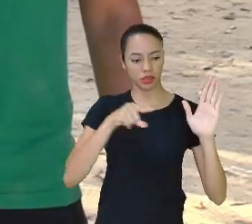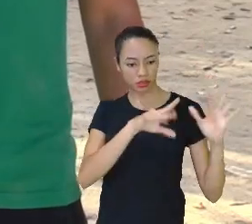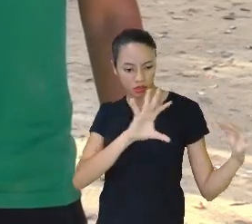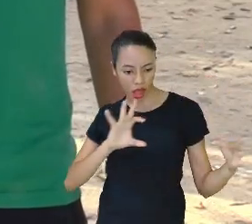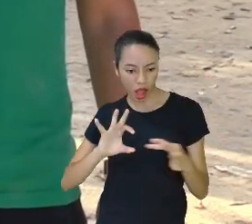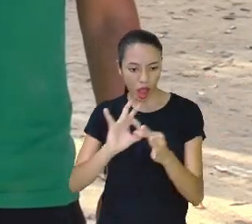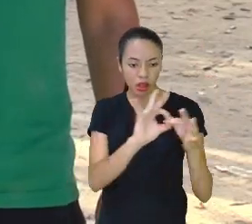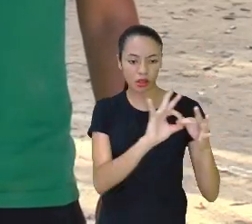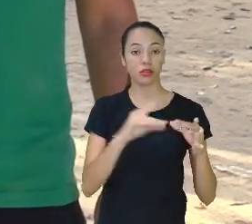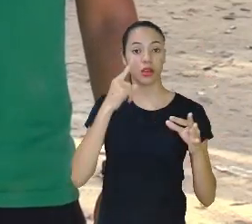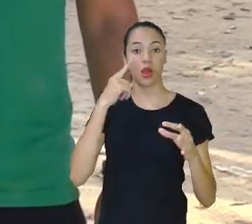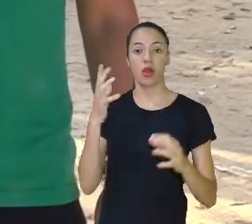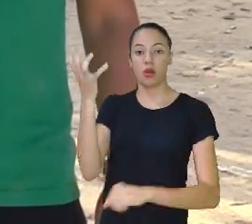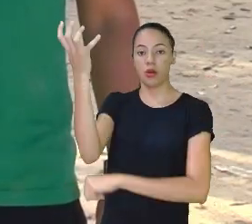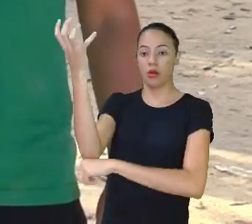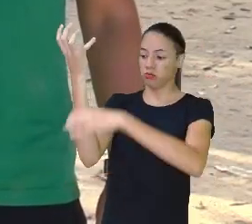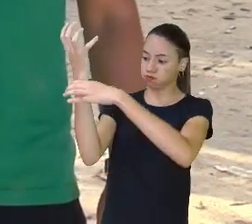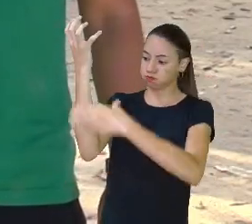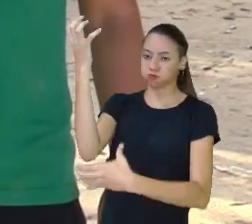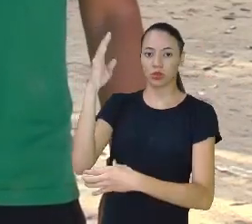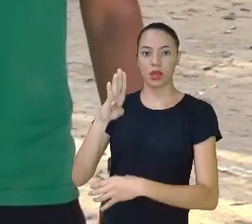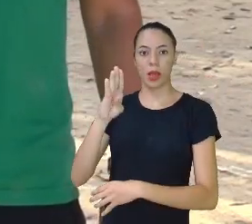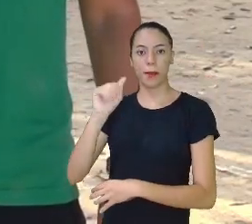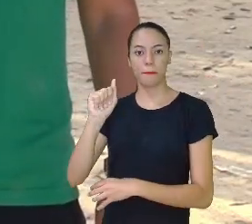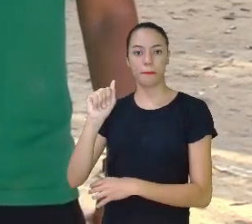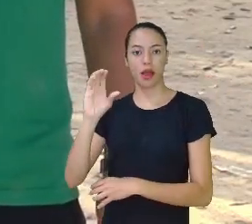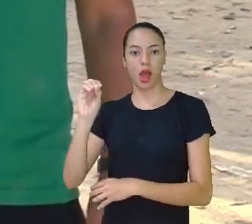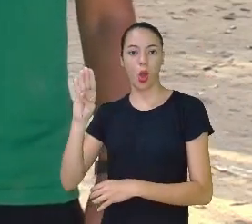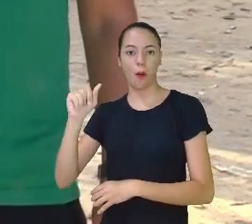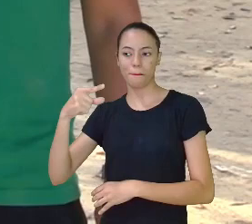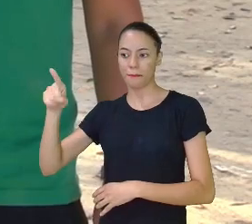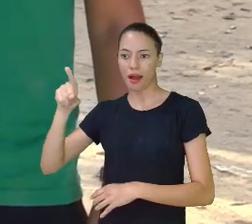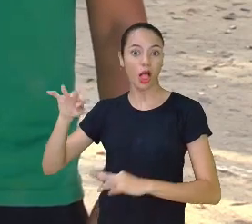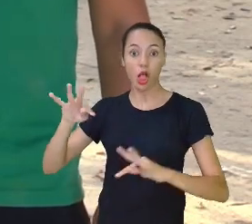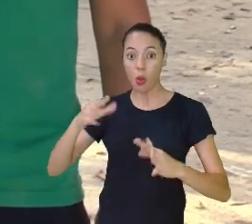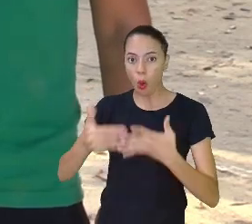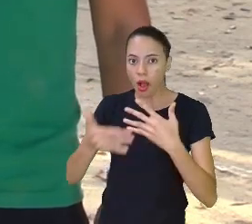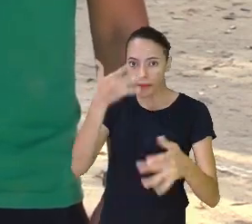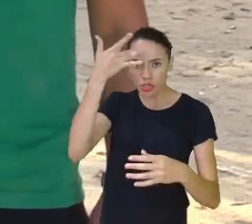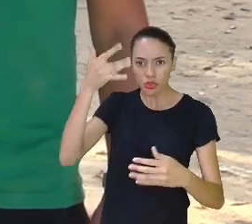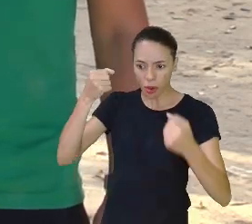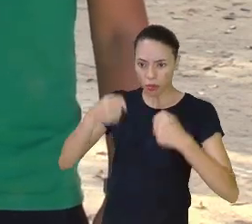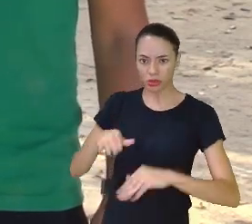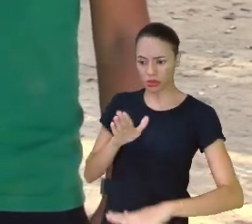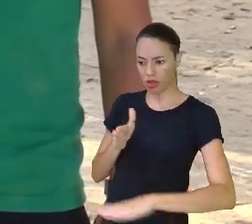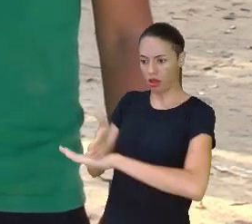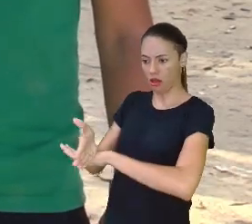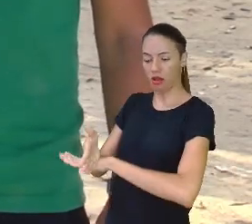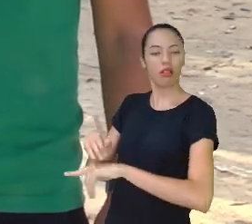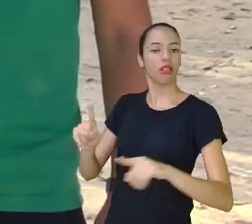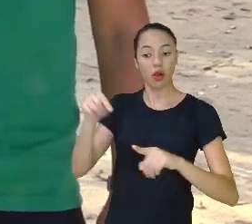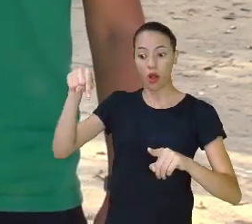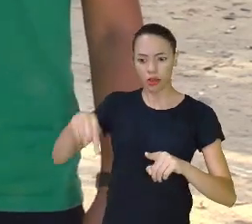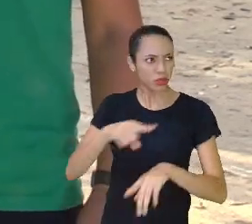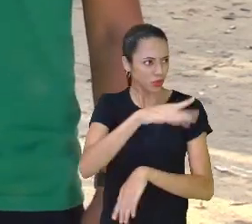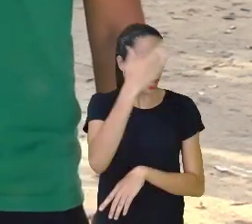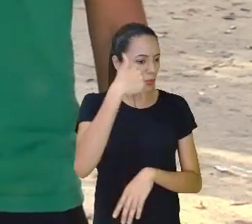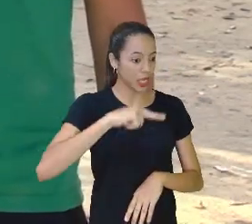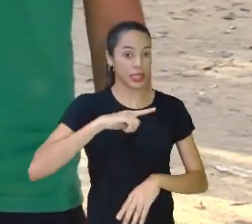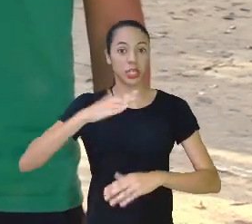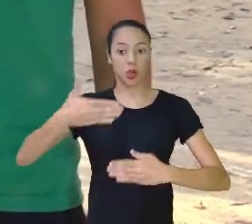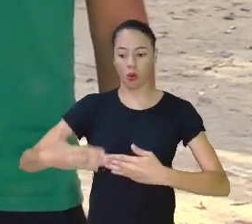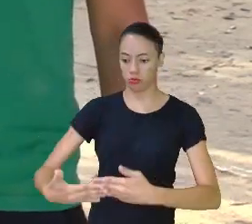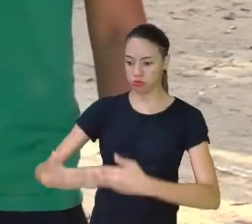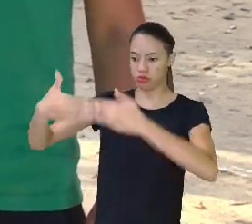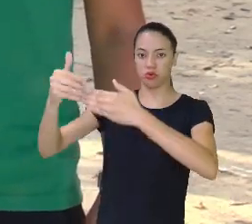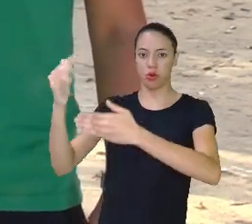baobá recentemente não era de acesso a todas as pessoas. Tu sabia, Armando, que isso aqui tinha um muro ao redor dele? Até pouco